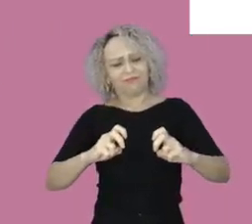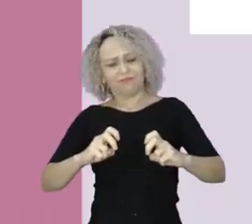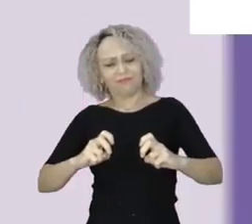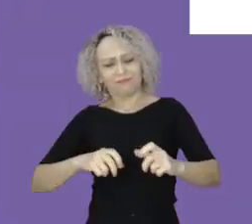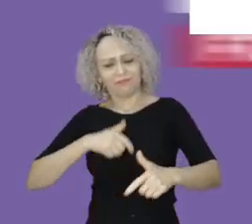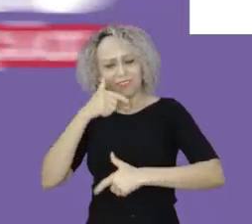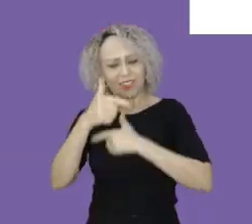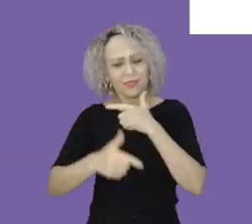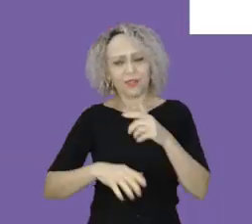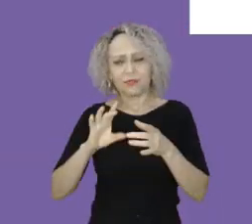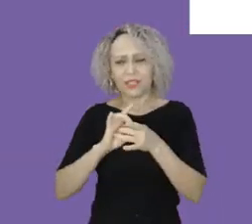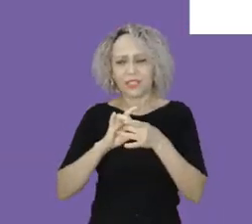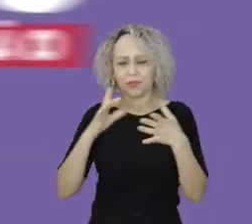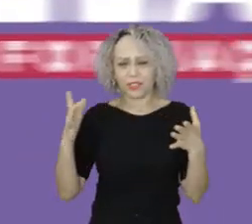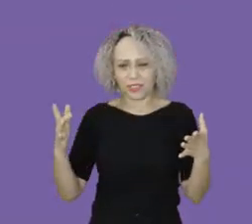democracia.